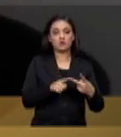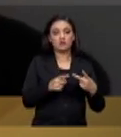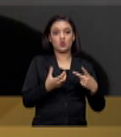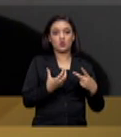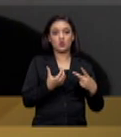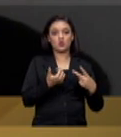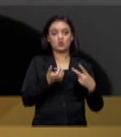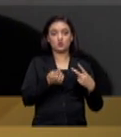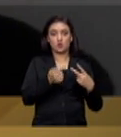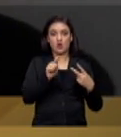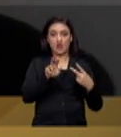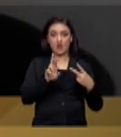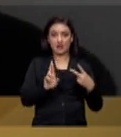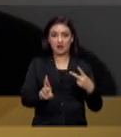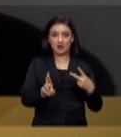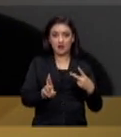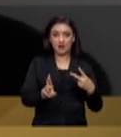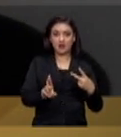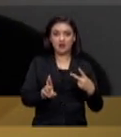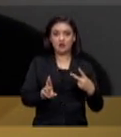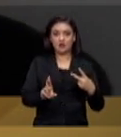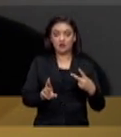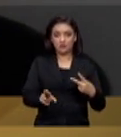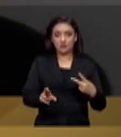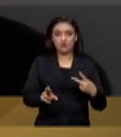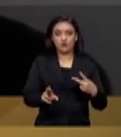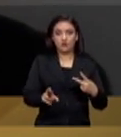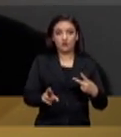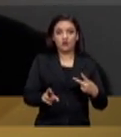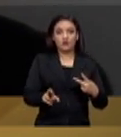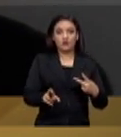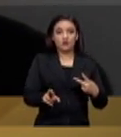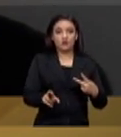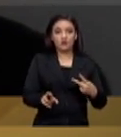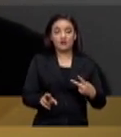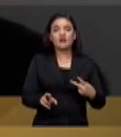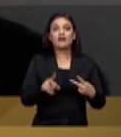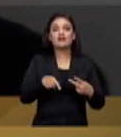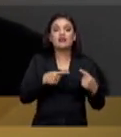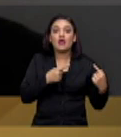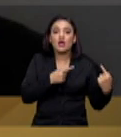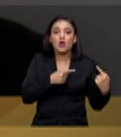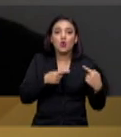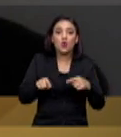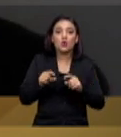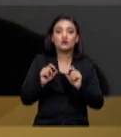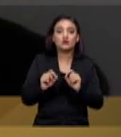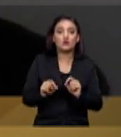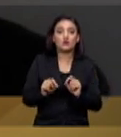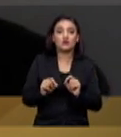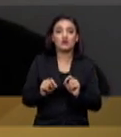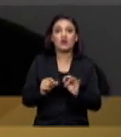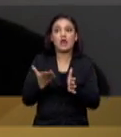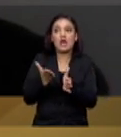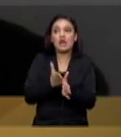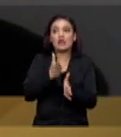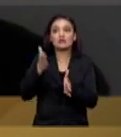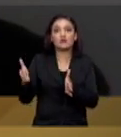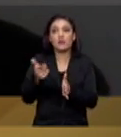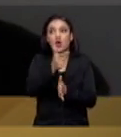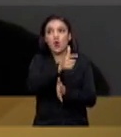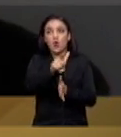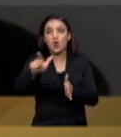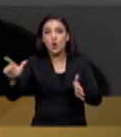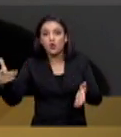regimental, por meio do qual os impetrantes se insurgem contra a extensão da prejudicialidade a